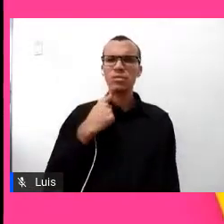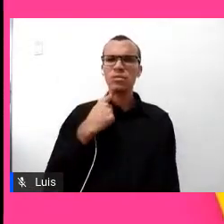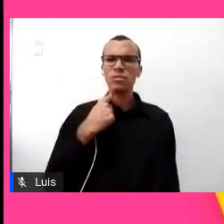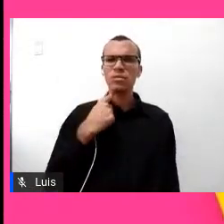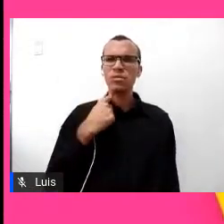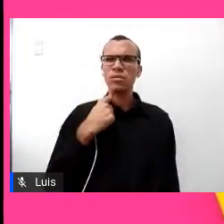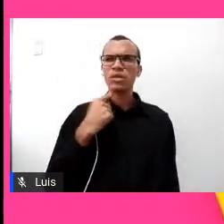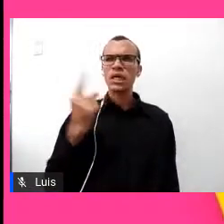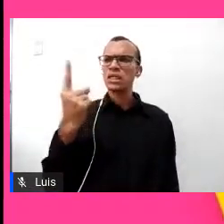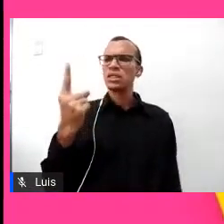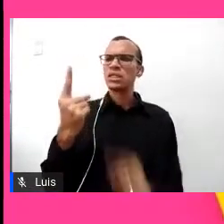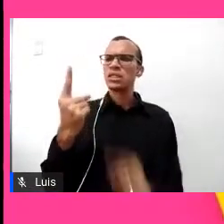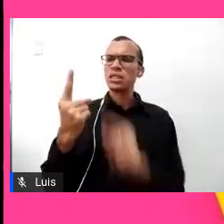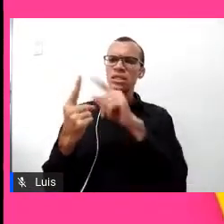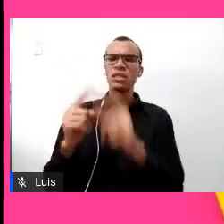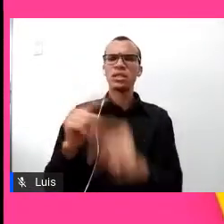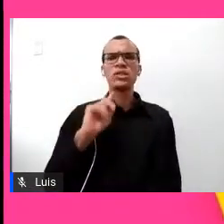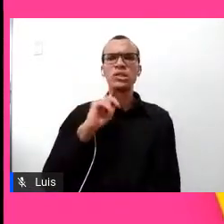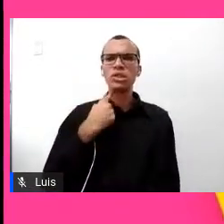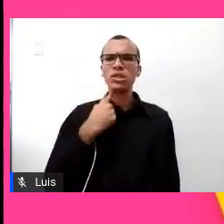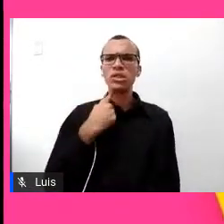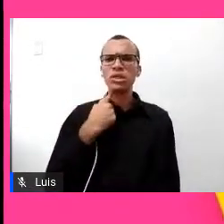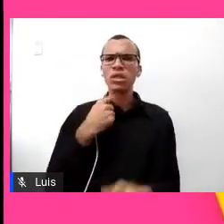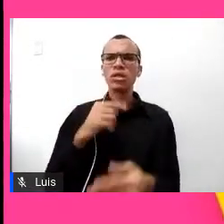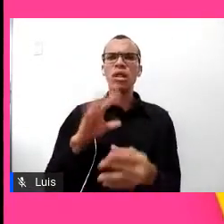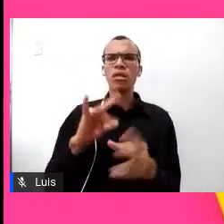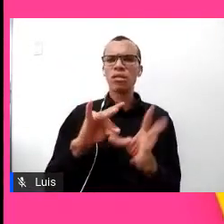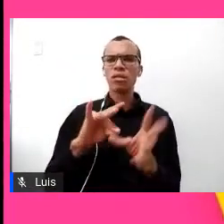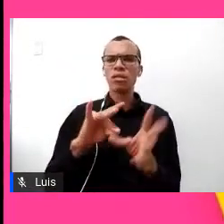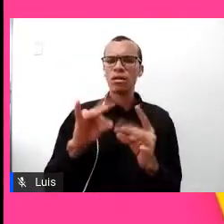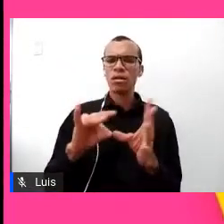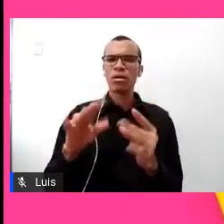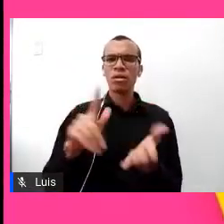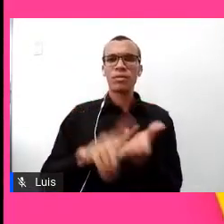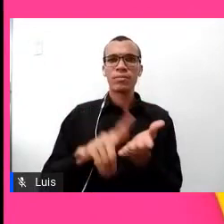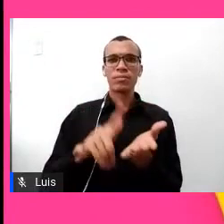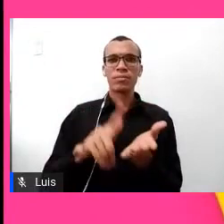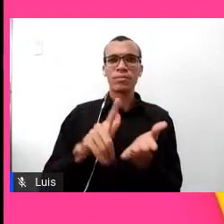da mesa, e vai colando. E aí o papel perde essa